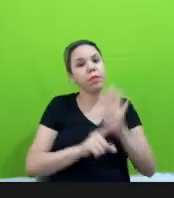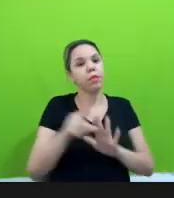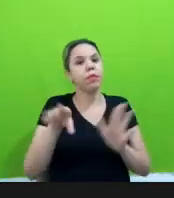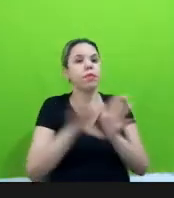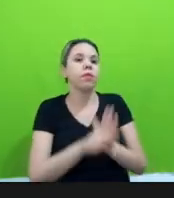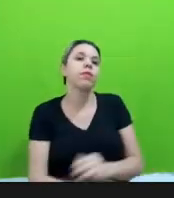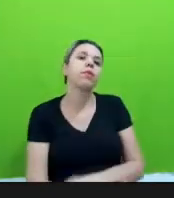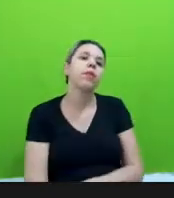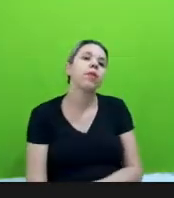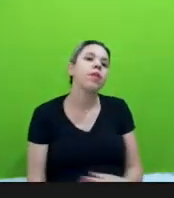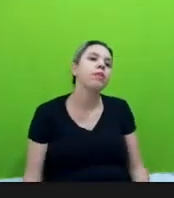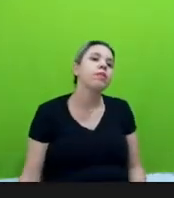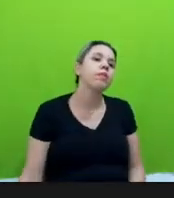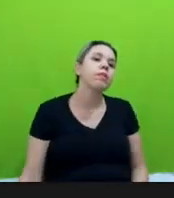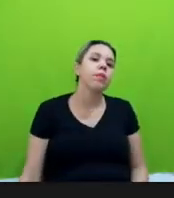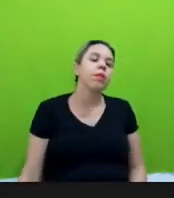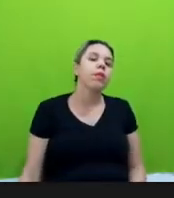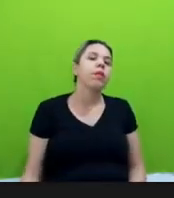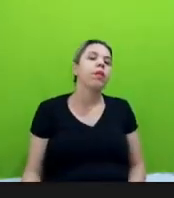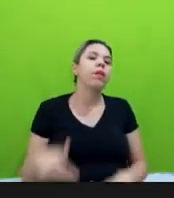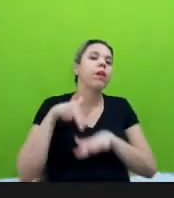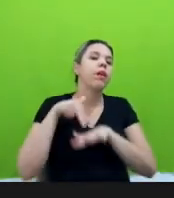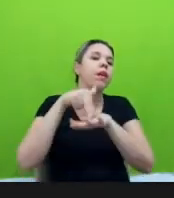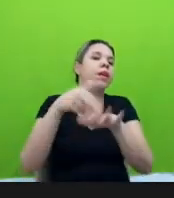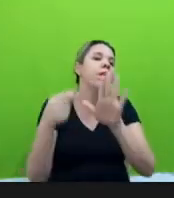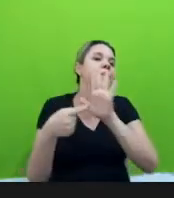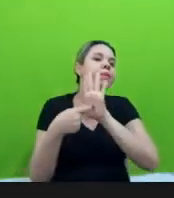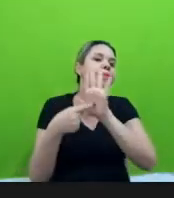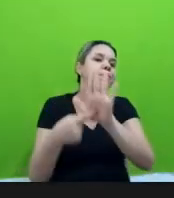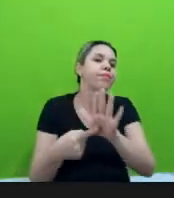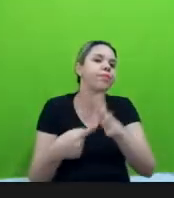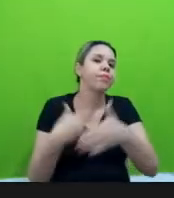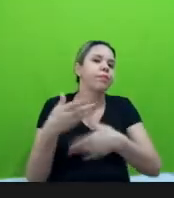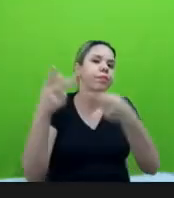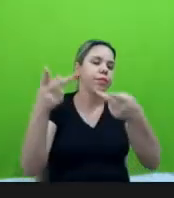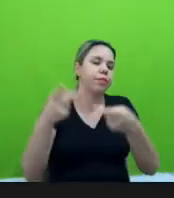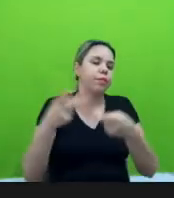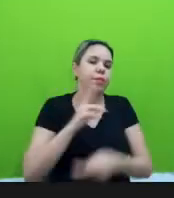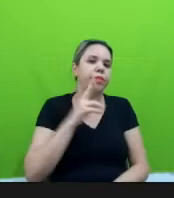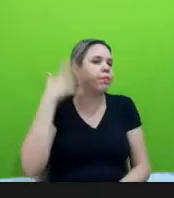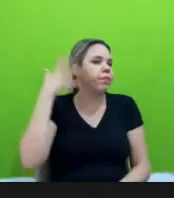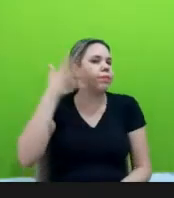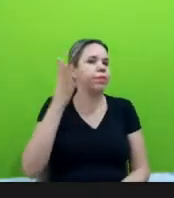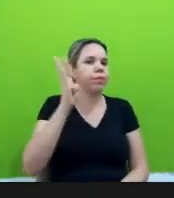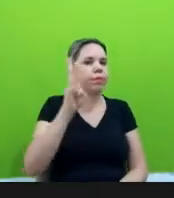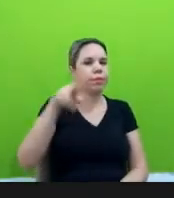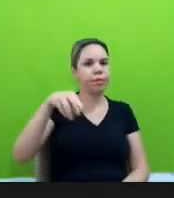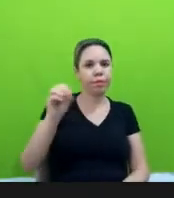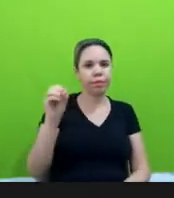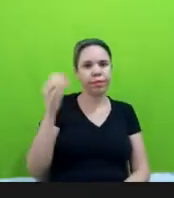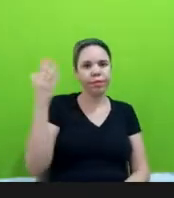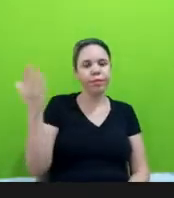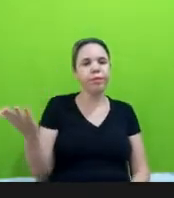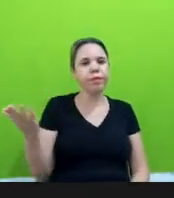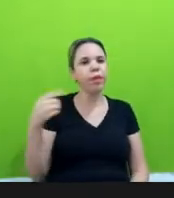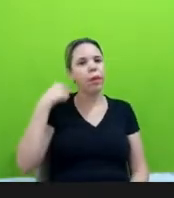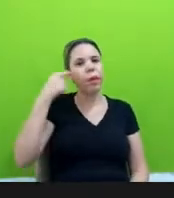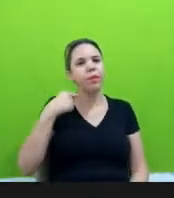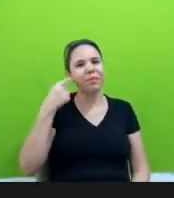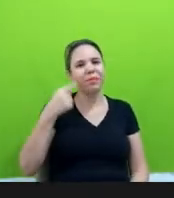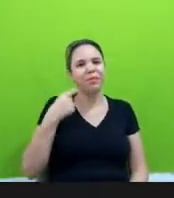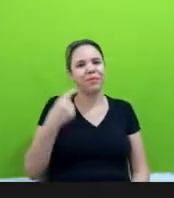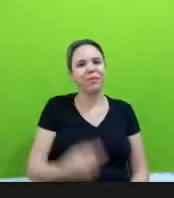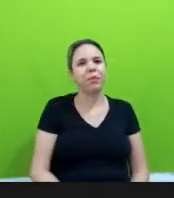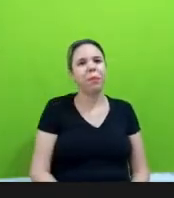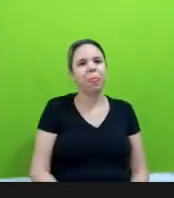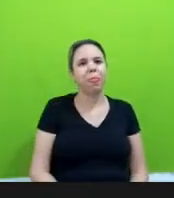Mas antes disso, eu queria apresentar o nosso próximo convidado, que é o Bruno Morassutti. Advogado, né?